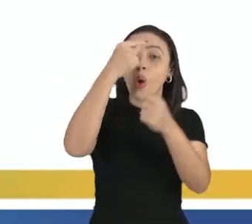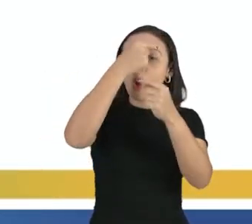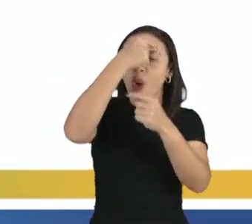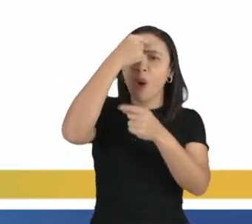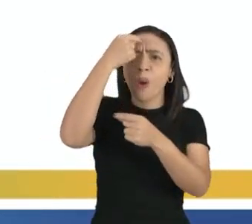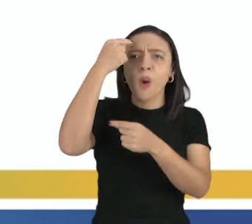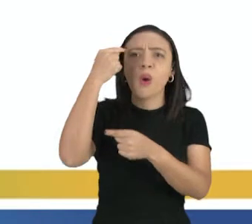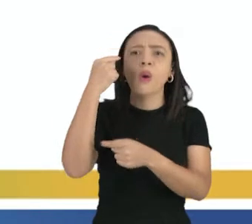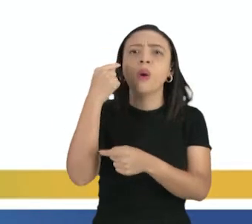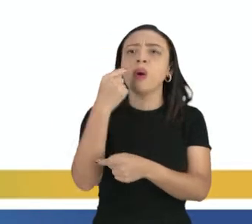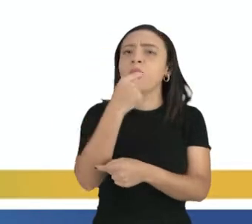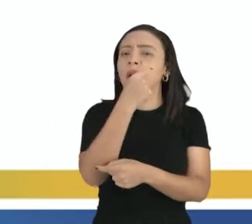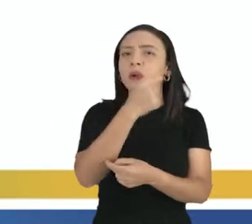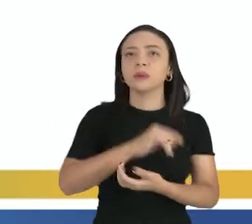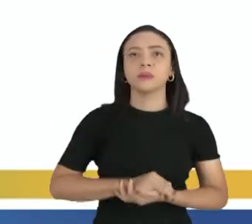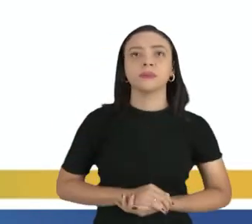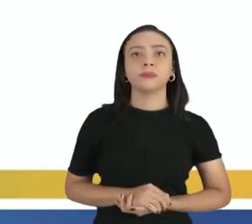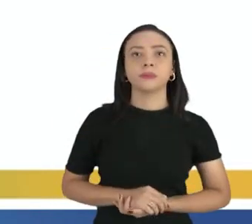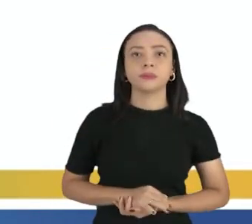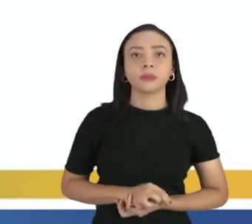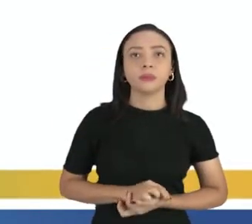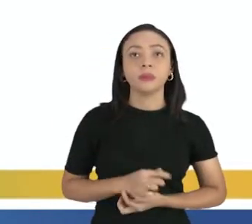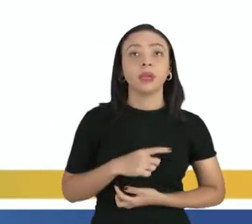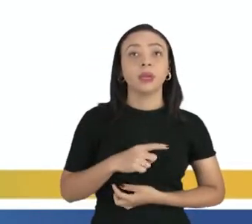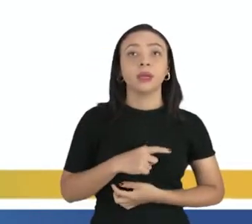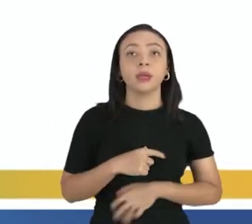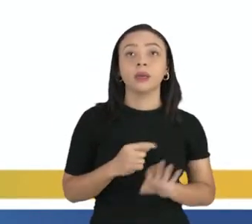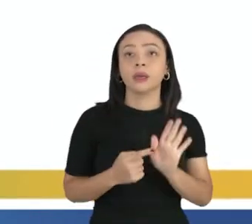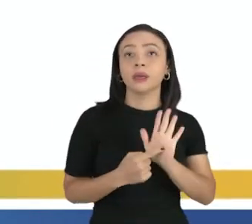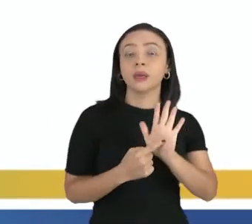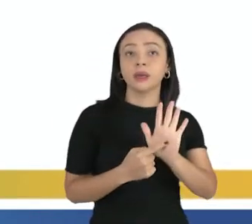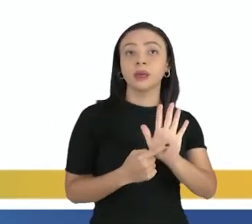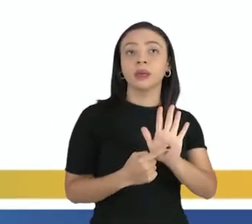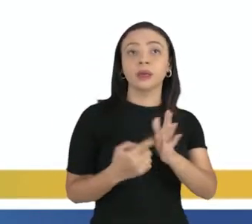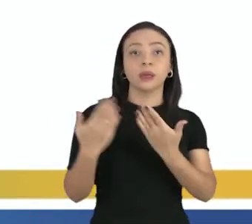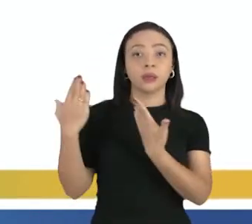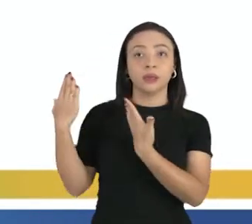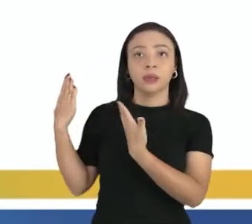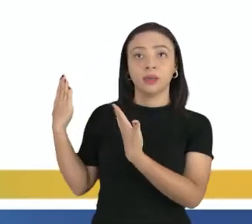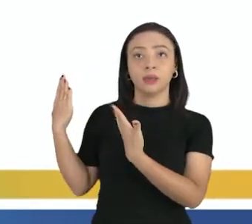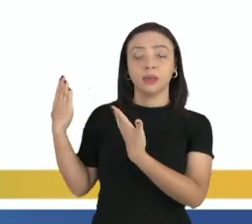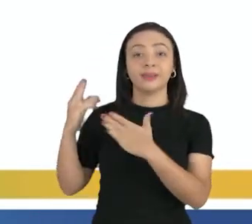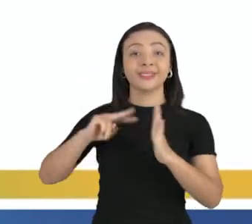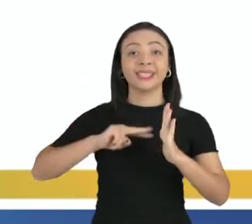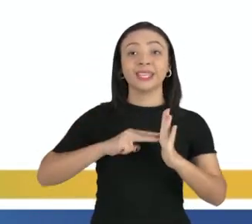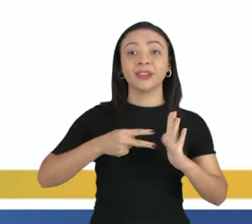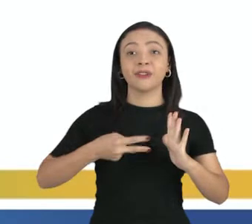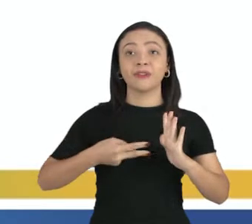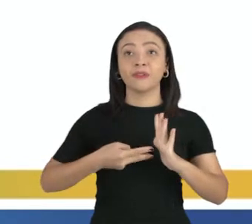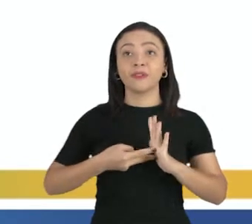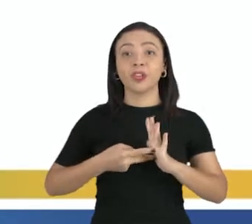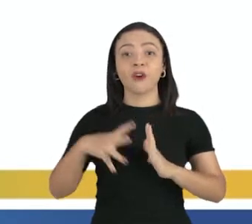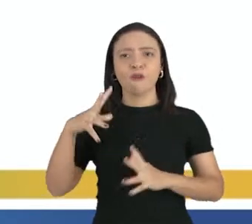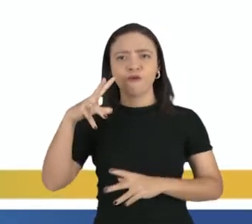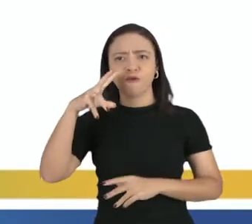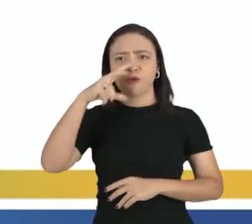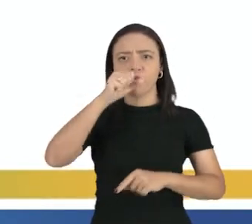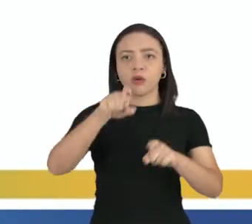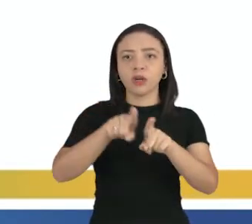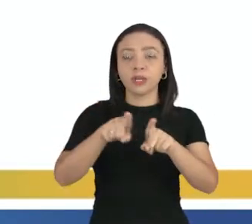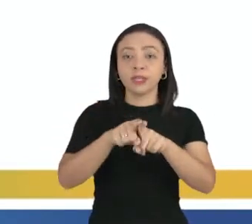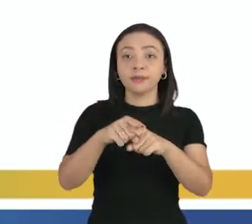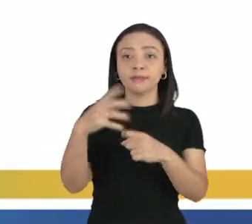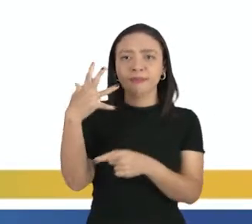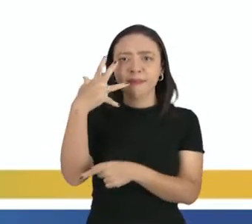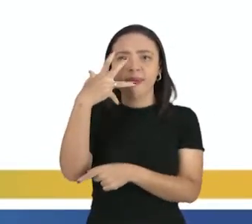rosto e com a seguinte mensagem, dizendo que a escarificação é um sinal de força e